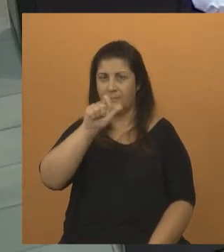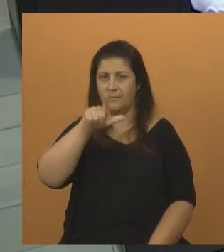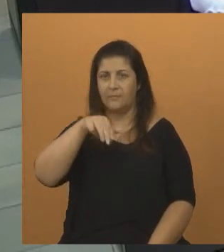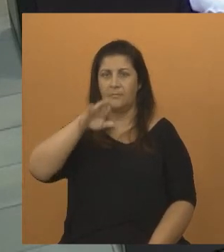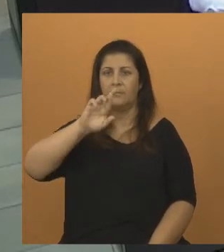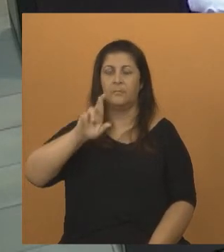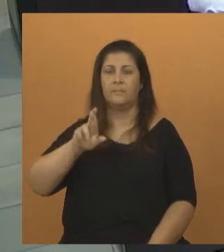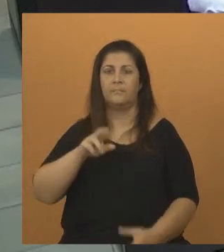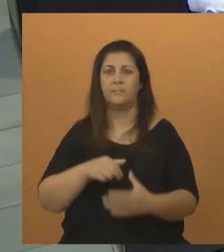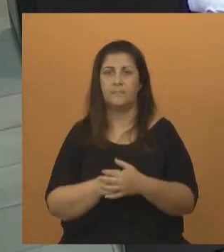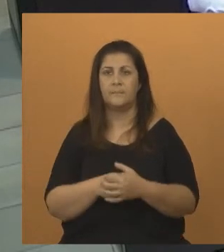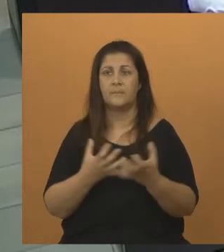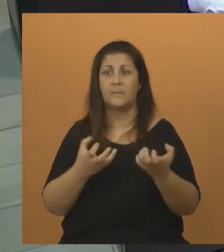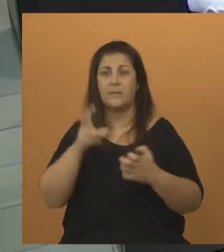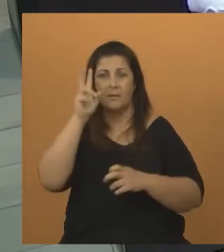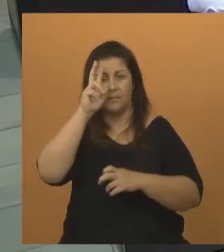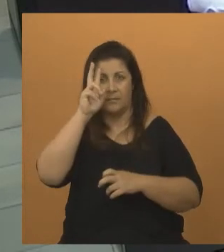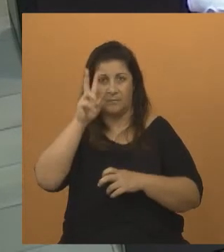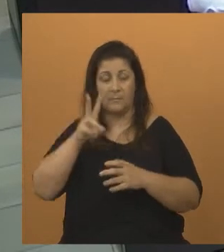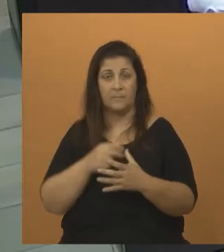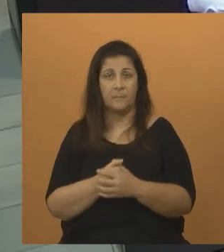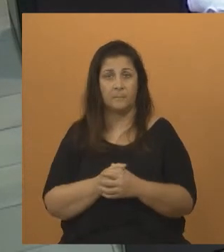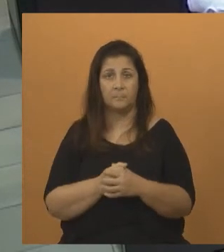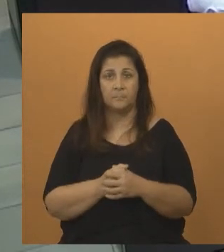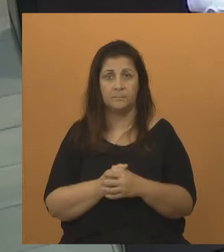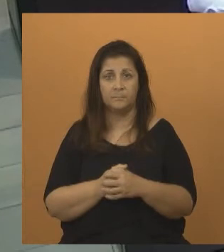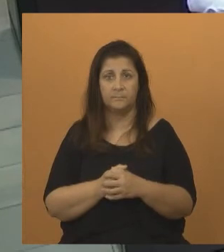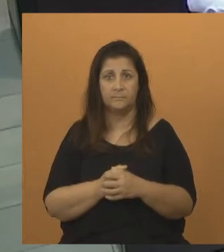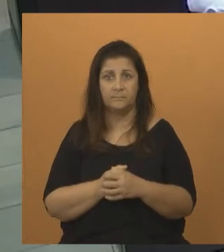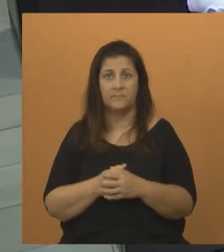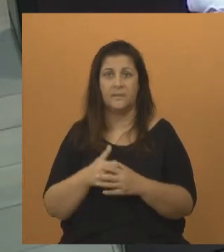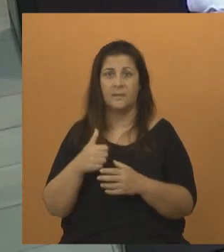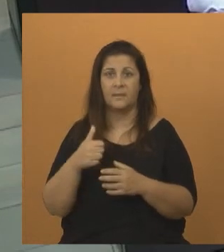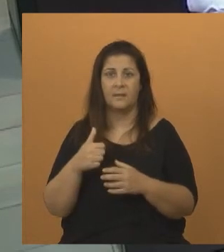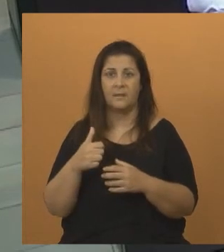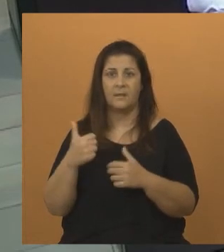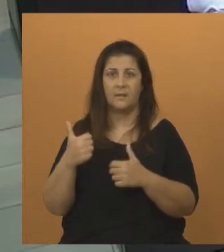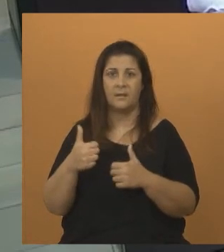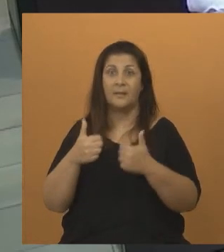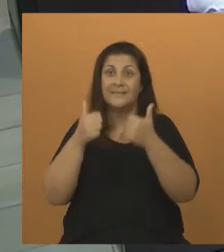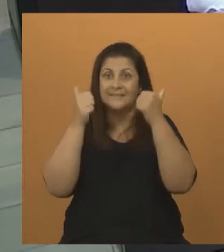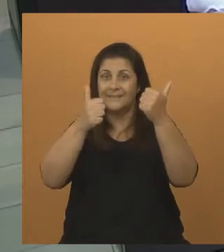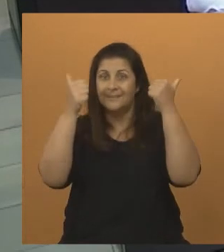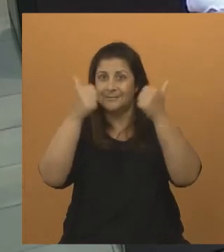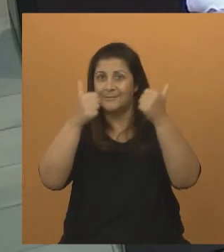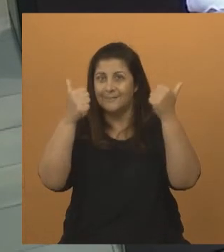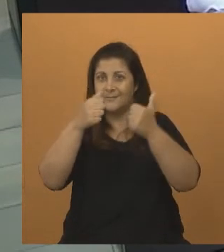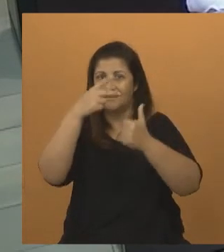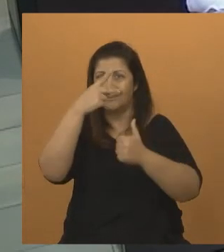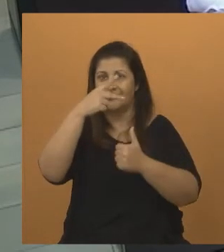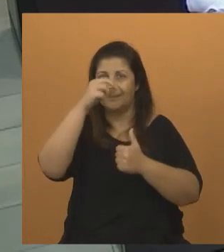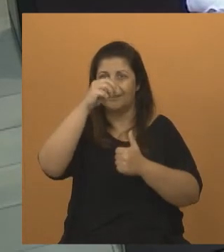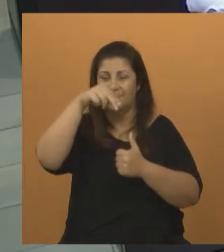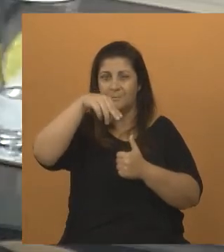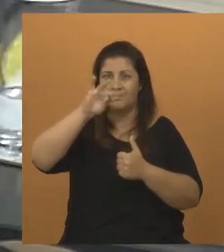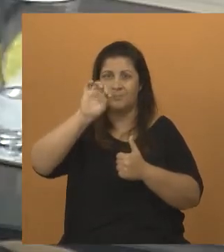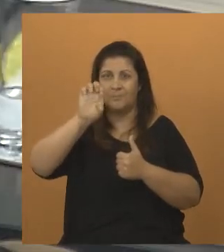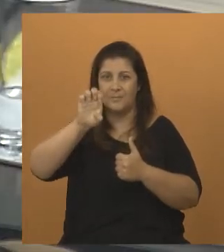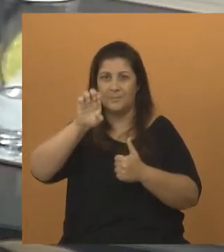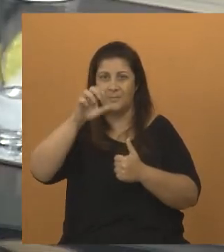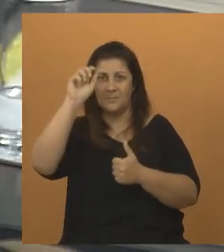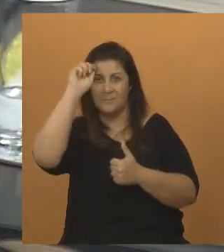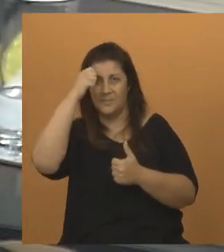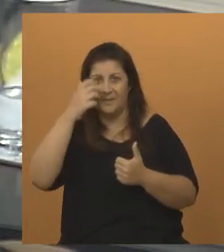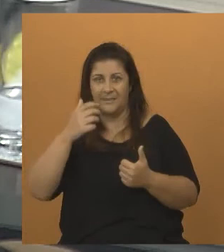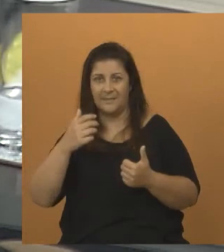até lembrar aqui que eu sou torcedor da Ponte Preta lá em Campinas. Ela caiu, né? Então vamos ver se a